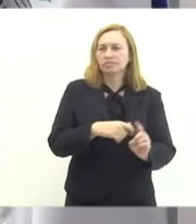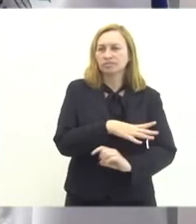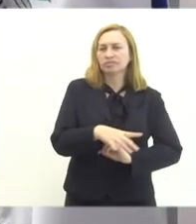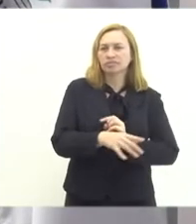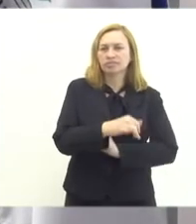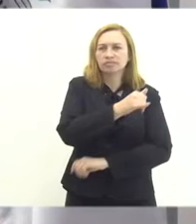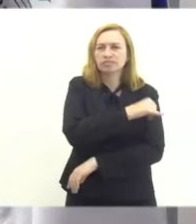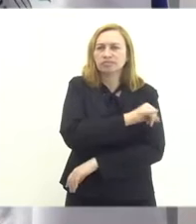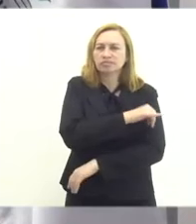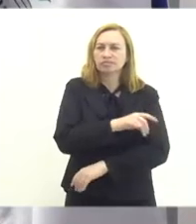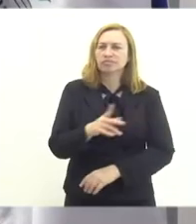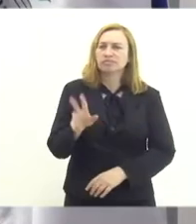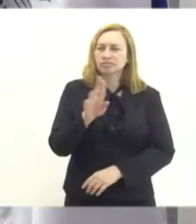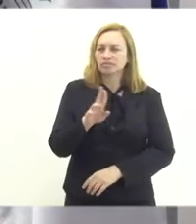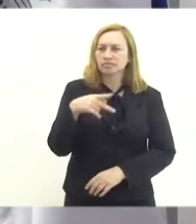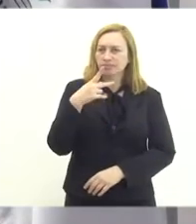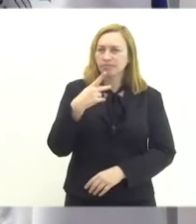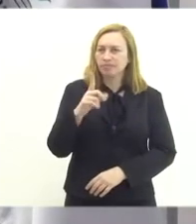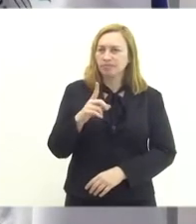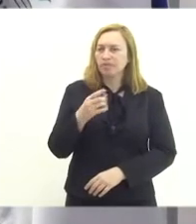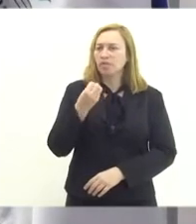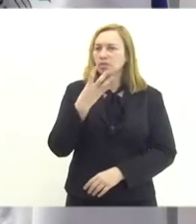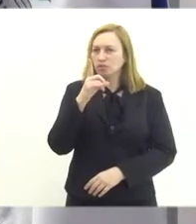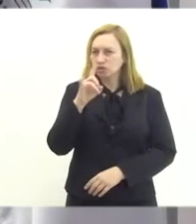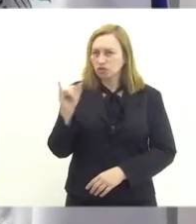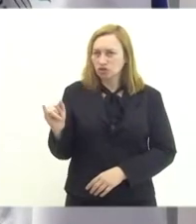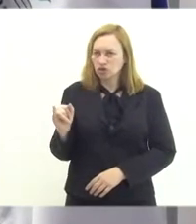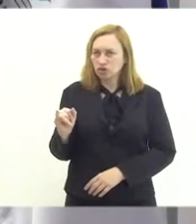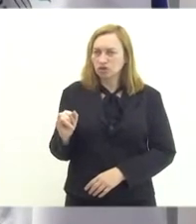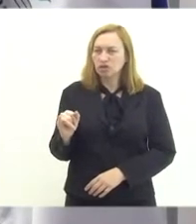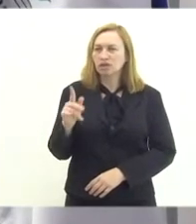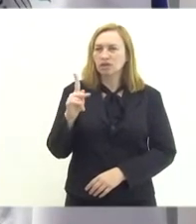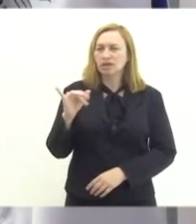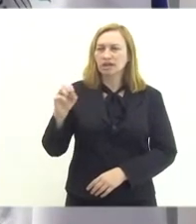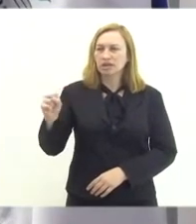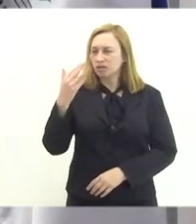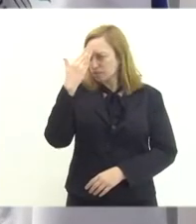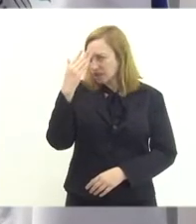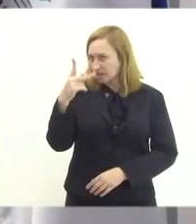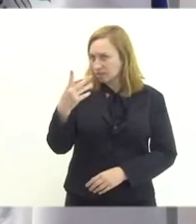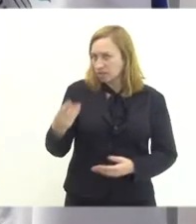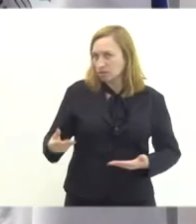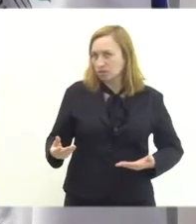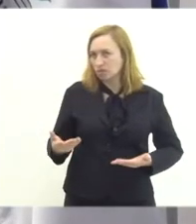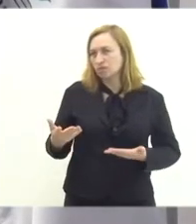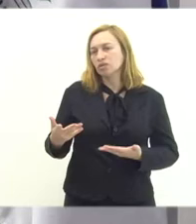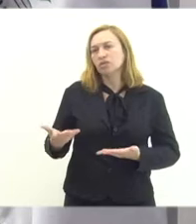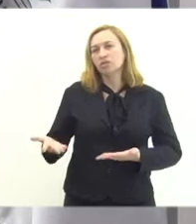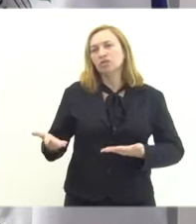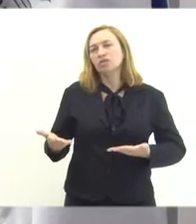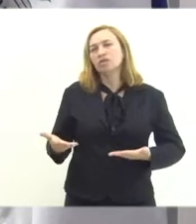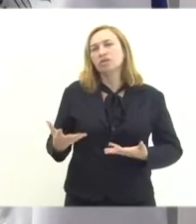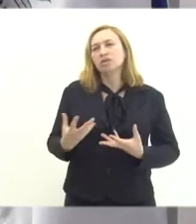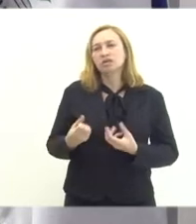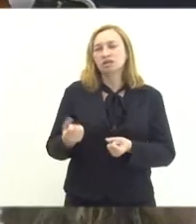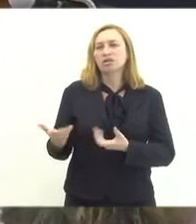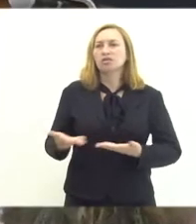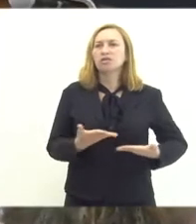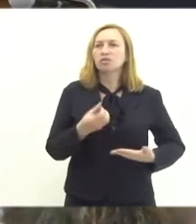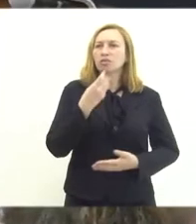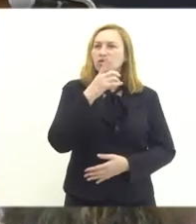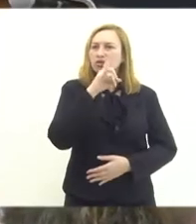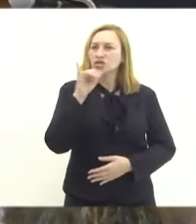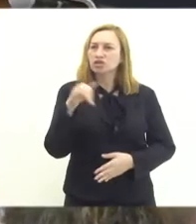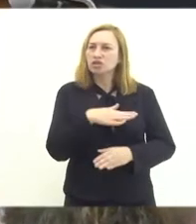Janeiro para que possa fazer uso da palavra Bom dia senhora quer e muito obrigado por aceitar nosso convite hoje Oi bom dia